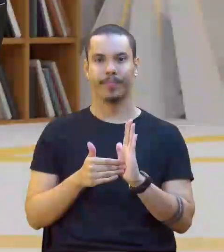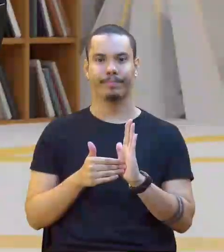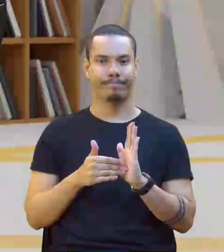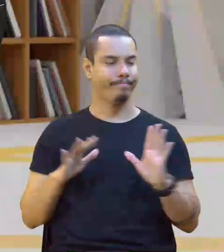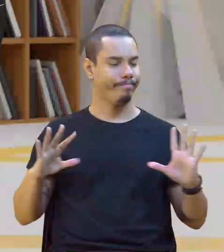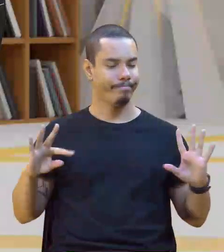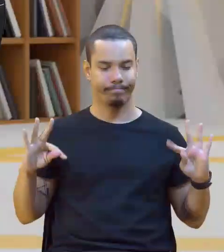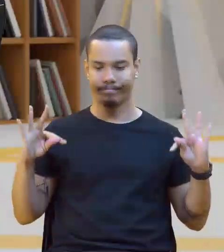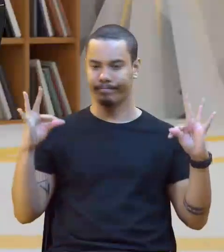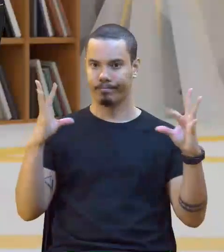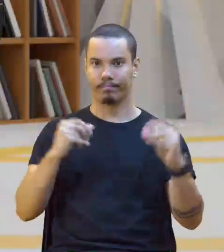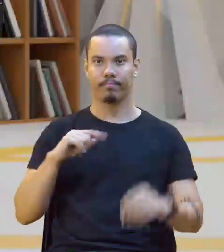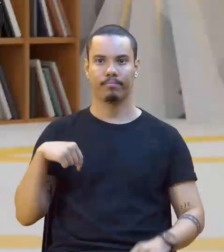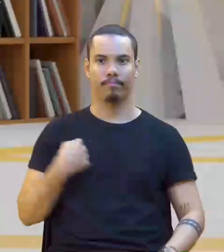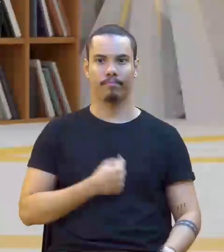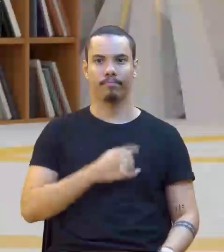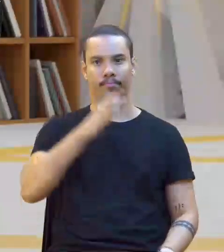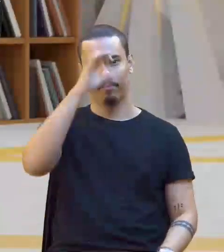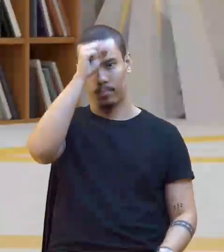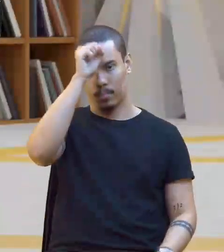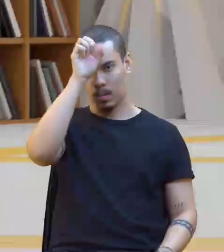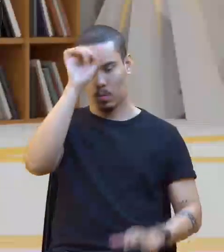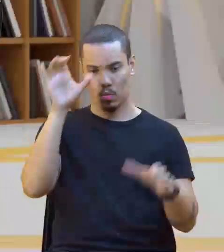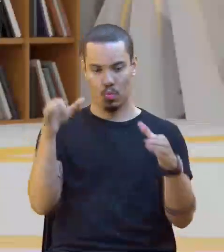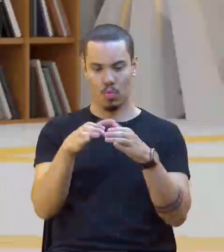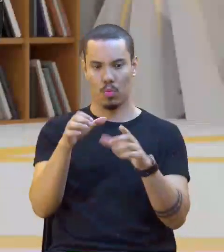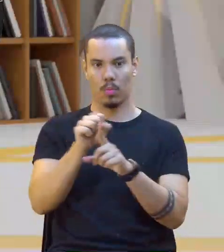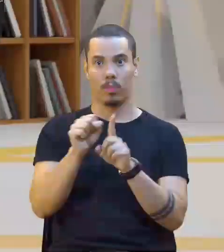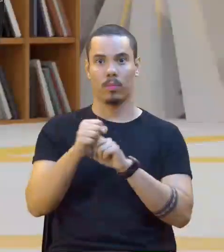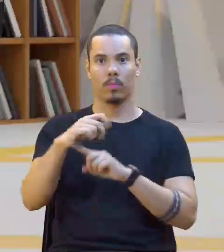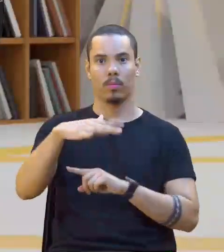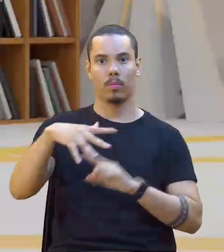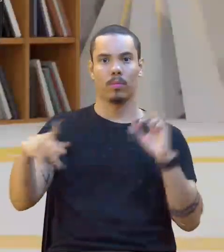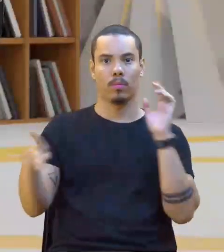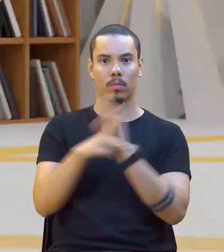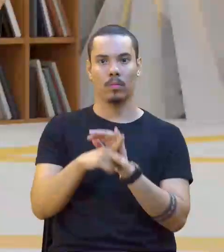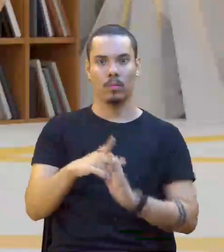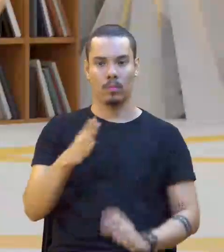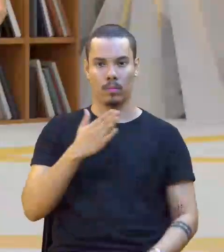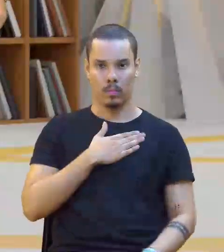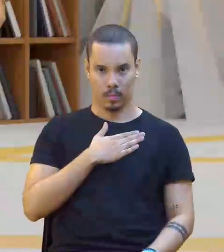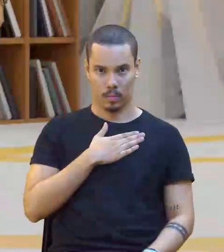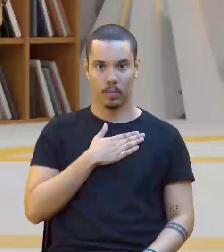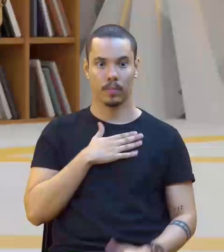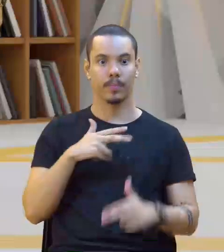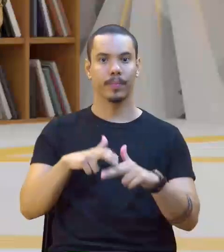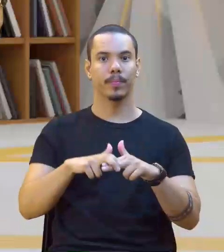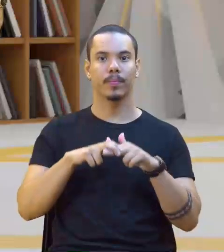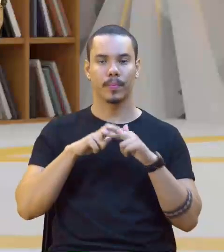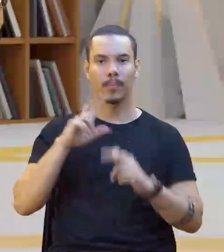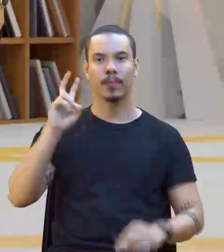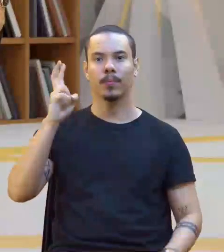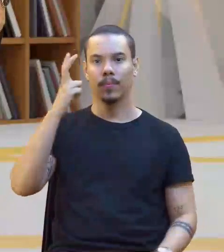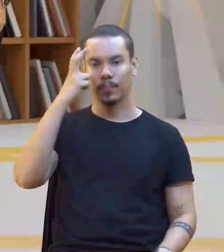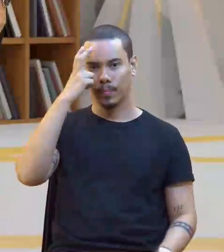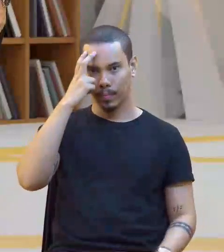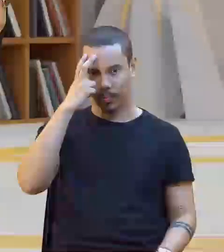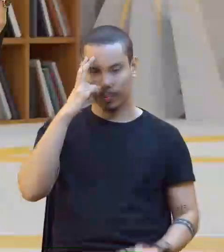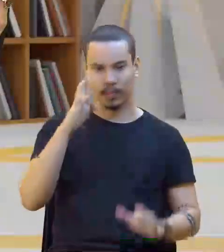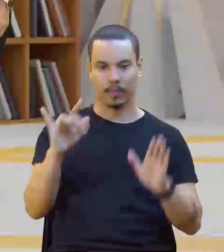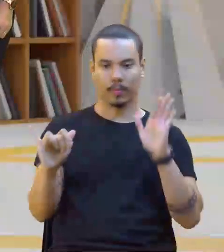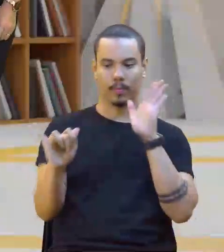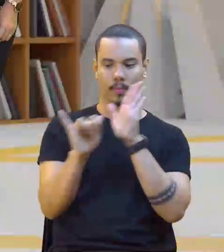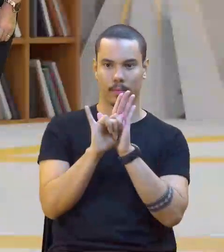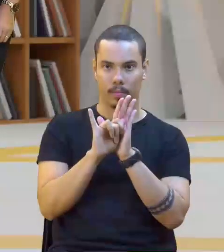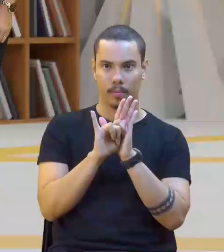construído, foi aprendido com o grupo social da qual eu faço parte, né? Então, a cultura, a